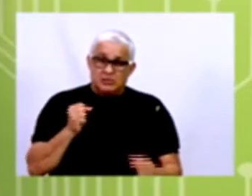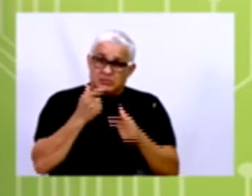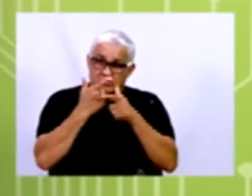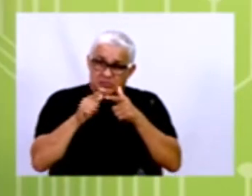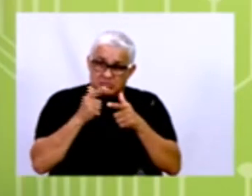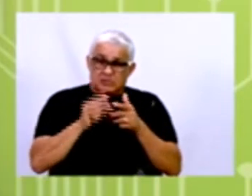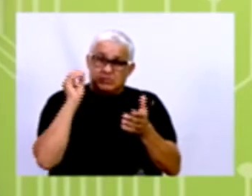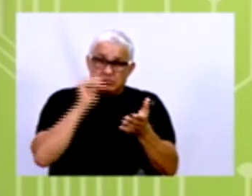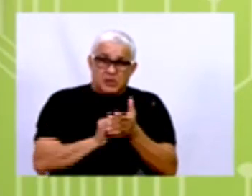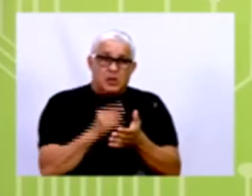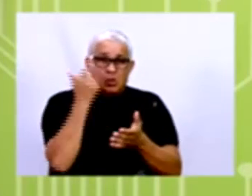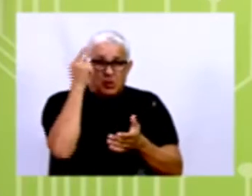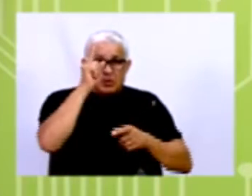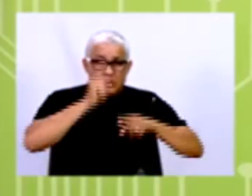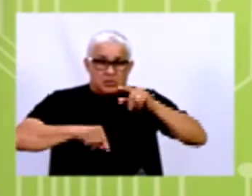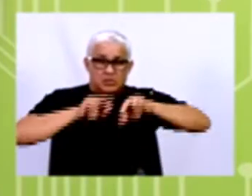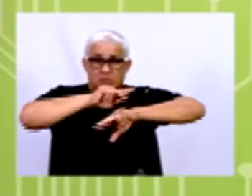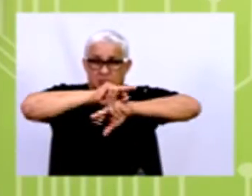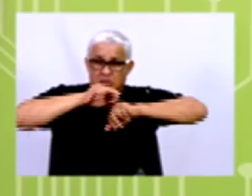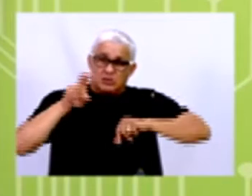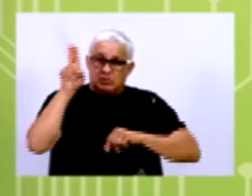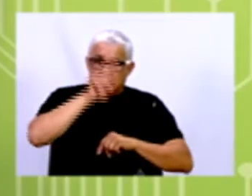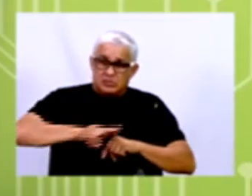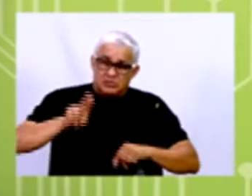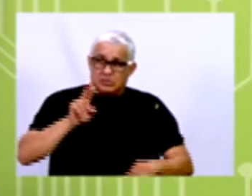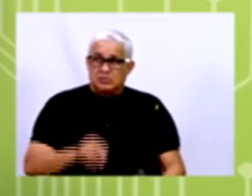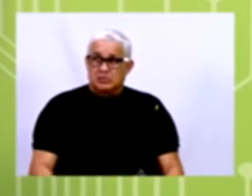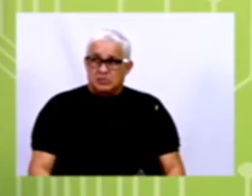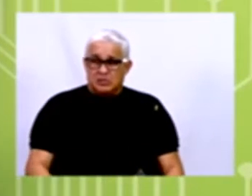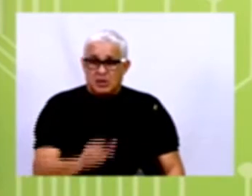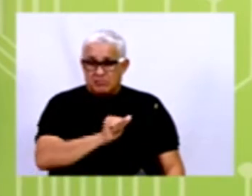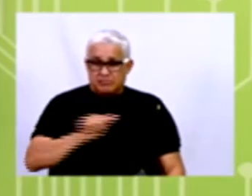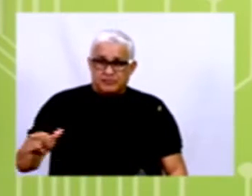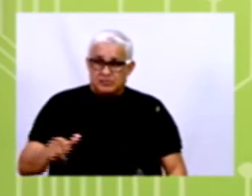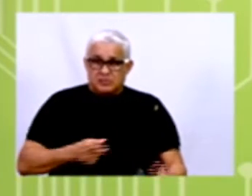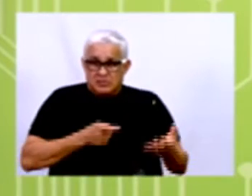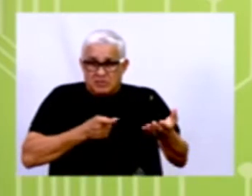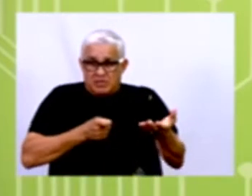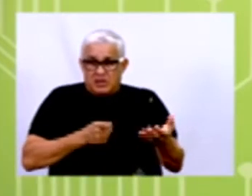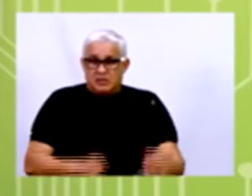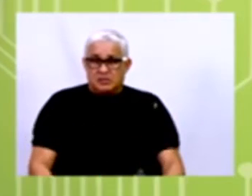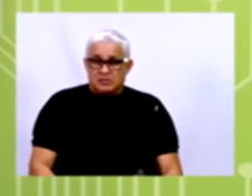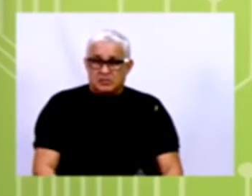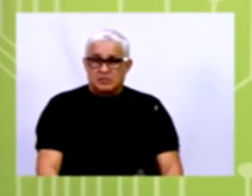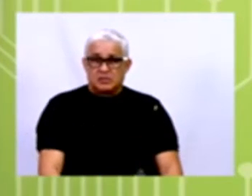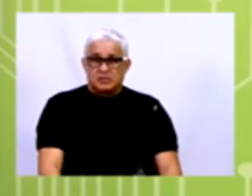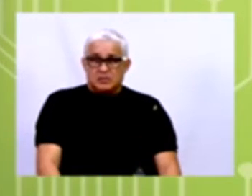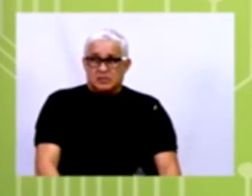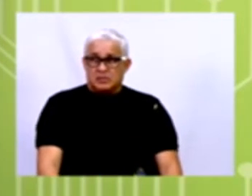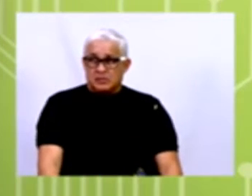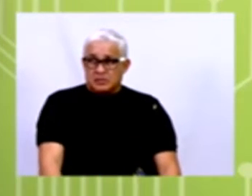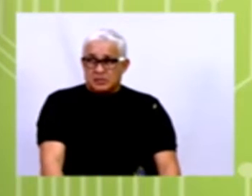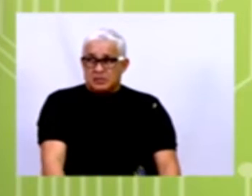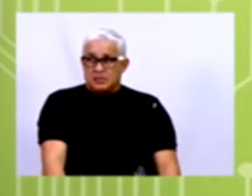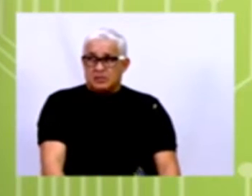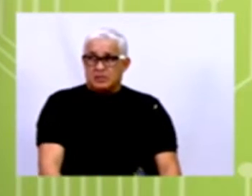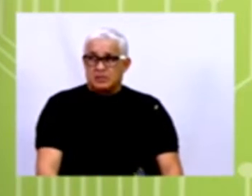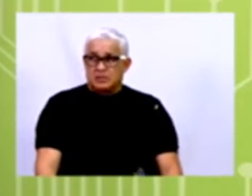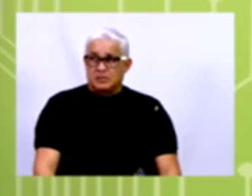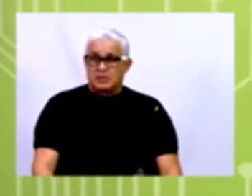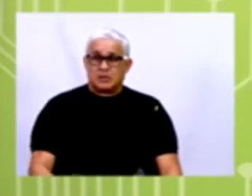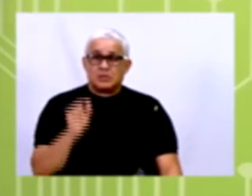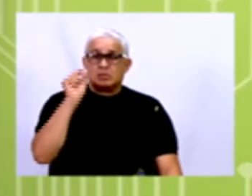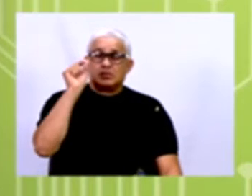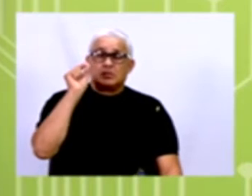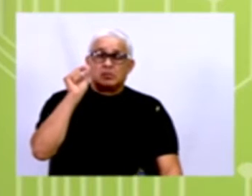de outros produtos úteis, ou talvez até mais úteis do que armas. Ela chamou a atenção disso. Então, a definição do que produzir é um